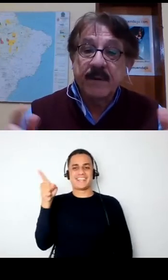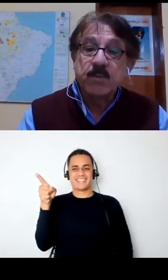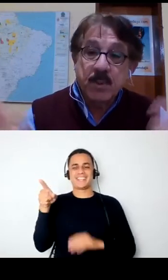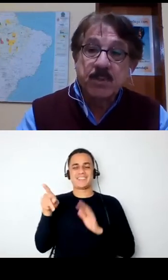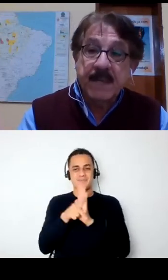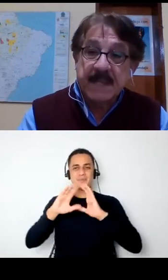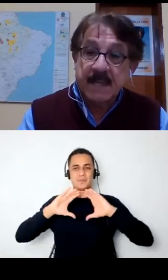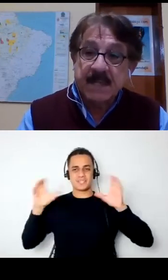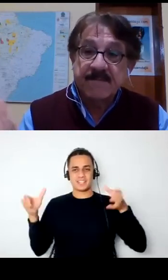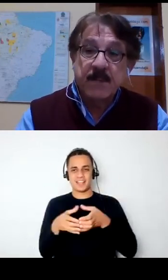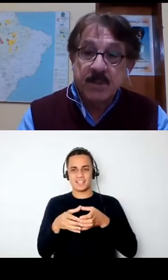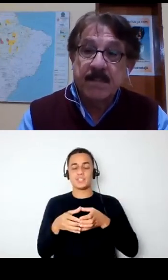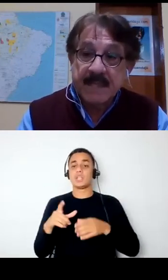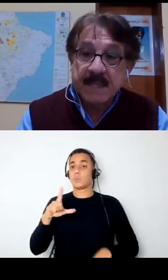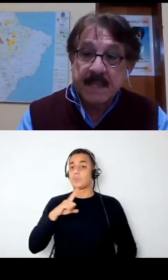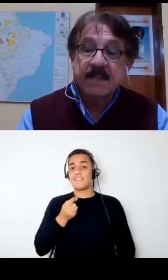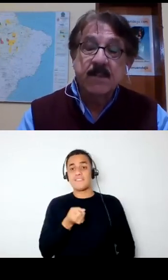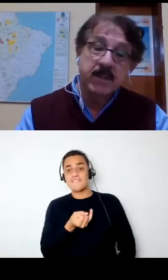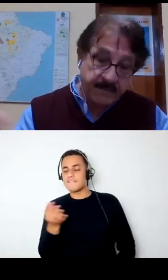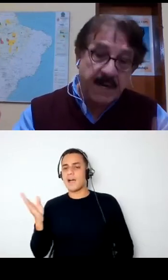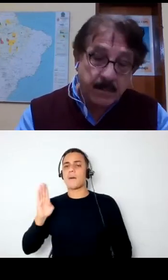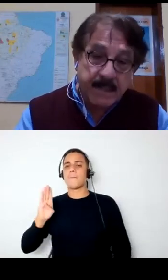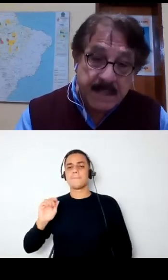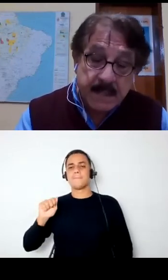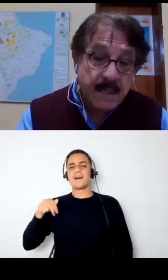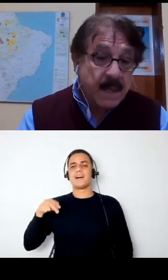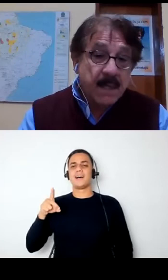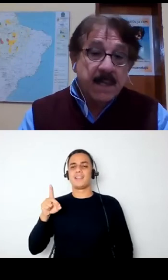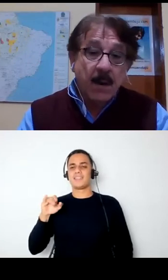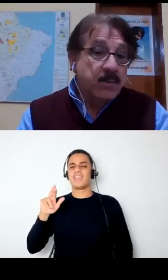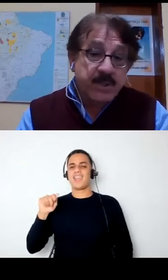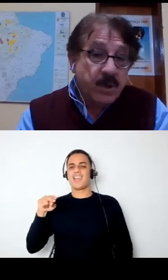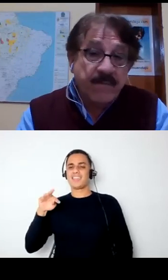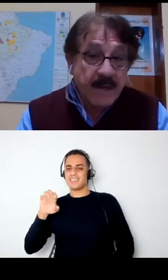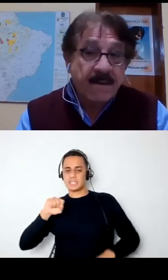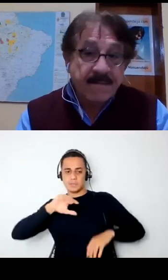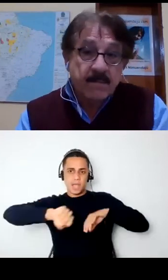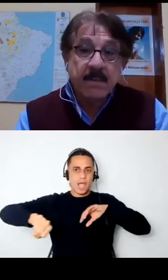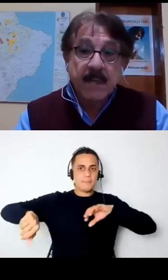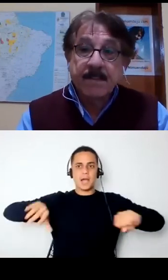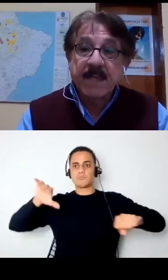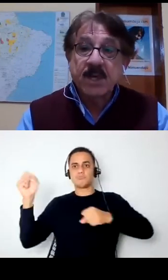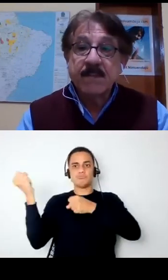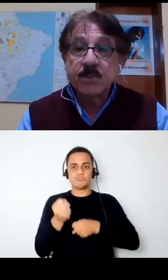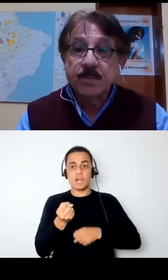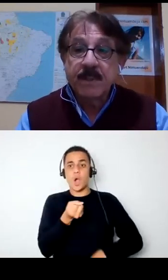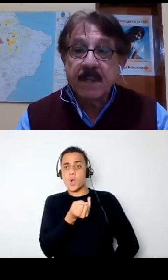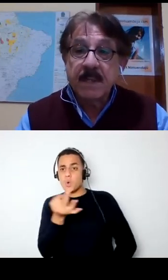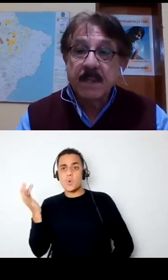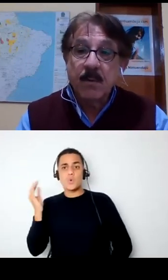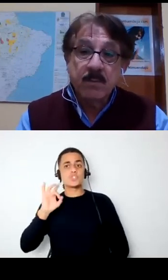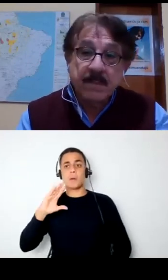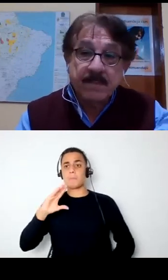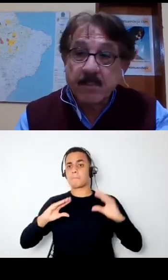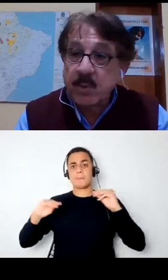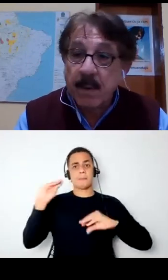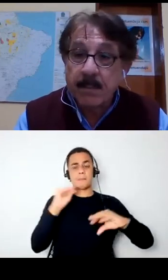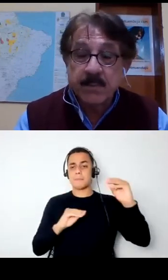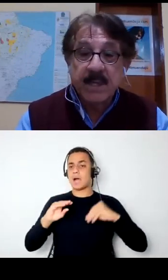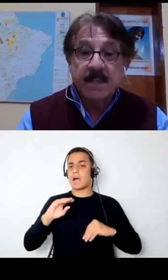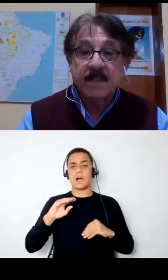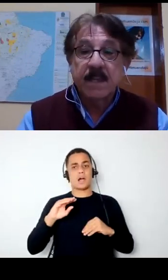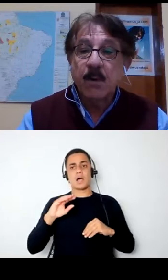portanto, tivemos muitos bandeirantes e filhos de bandeirantes, que viraram bandeirantes, alguns que só falavam praticamente tupi, e alguns